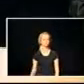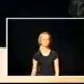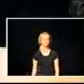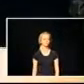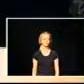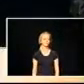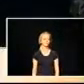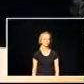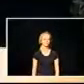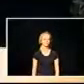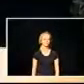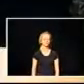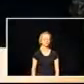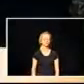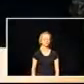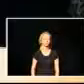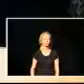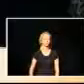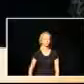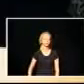tomando conhecimento, porque